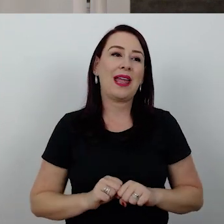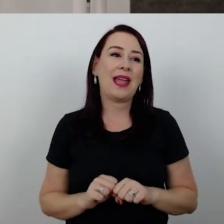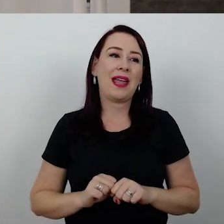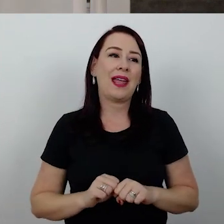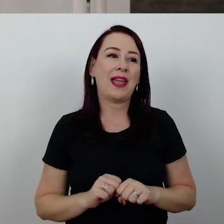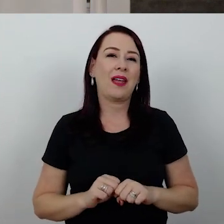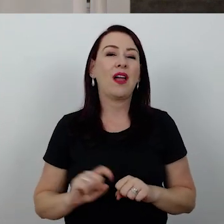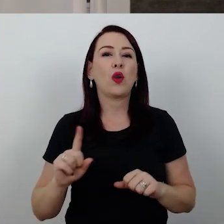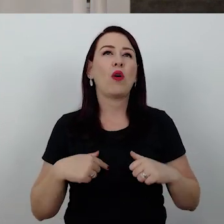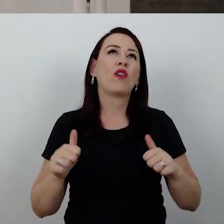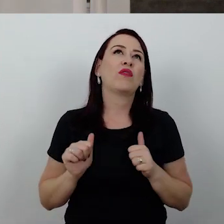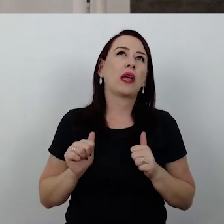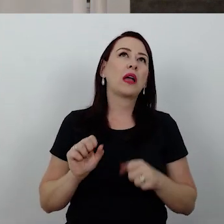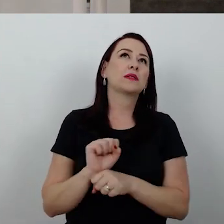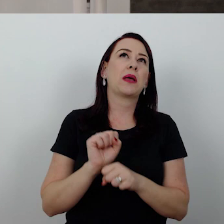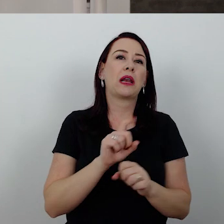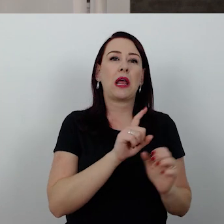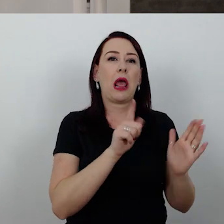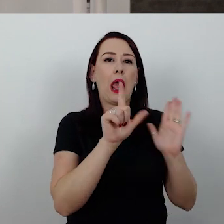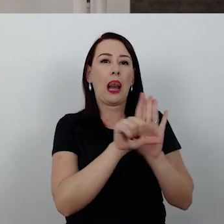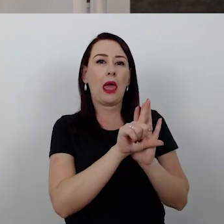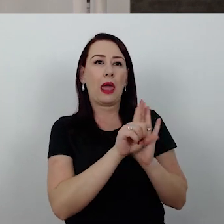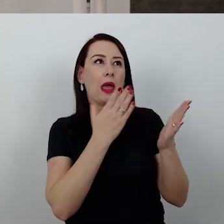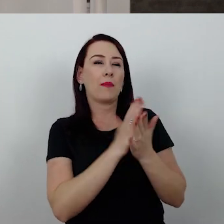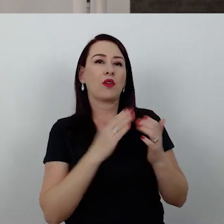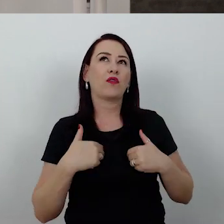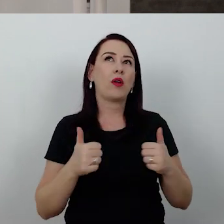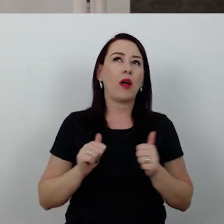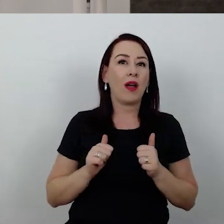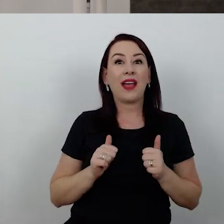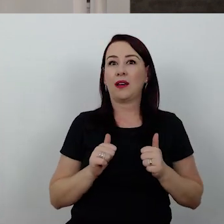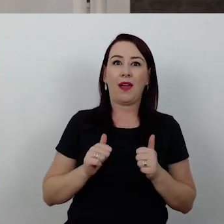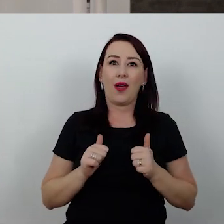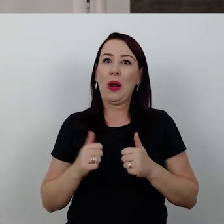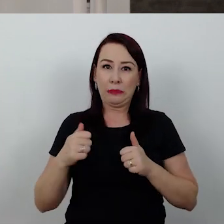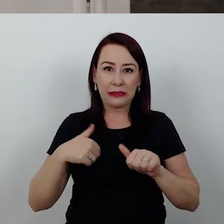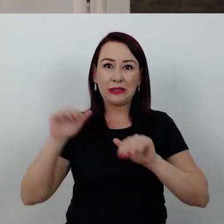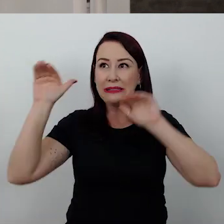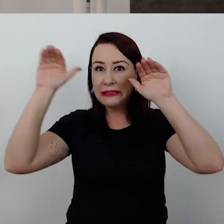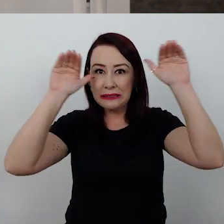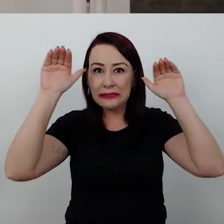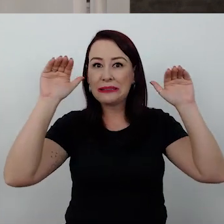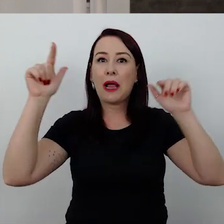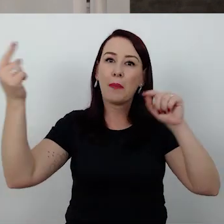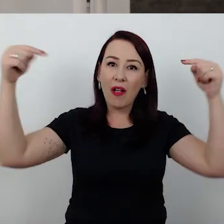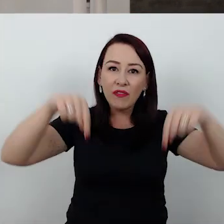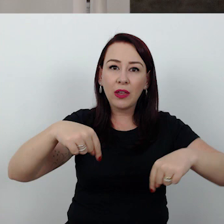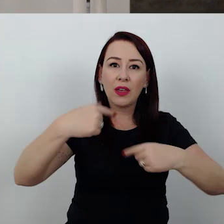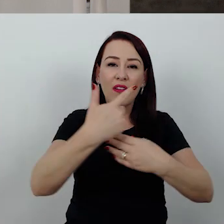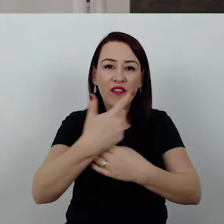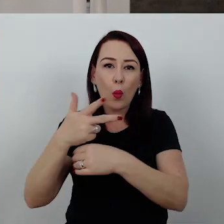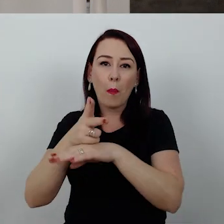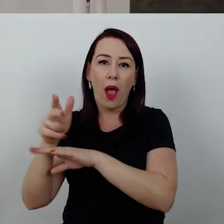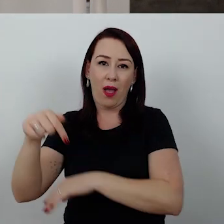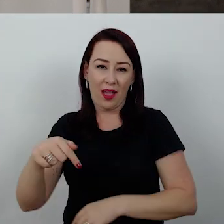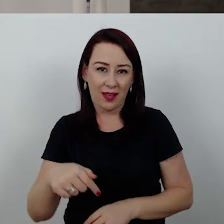interessante, né? Não ficar só esperando, aprovei uma lei, e a Thay, de certa forma, falou isso. Agora eu tenho que sensibilizar os produtores locais para filmar aqui, né?